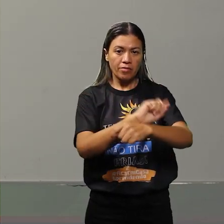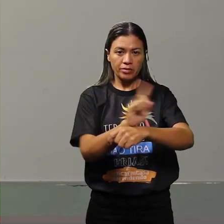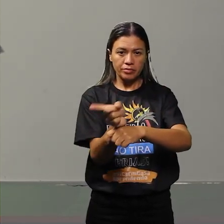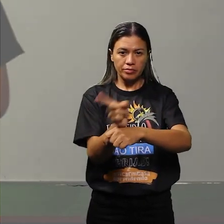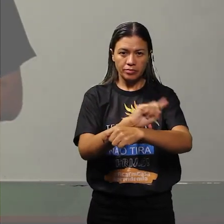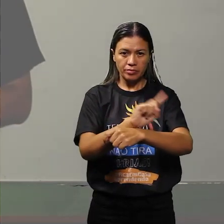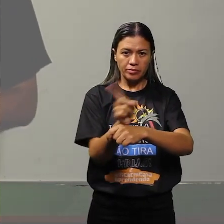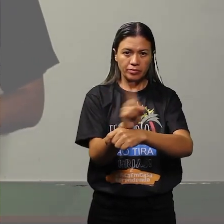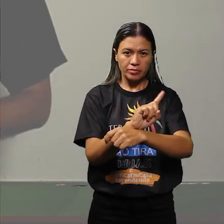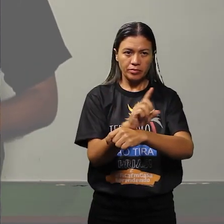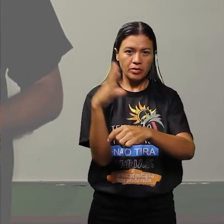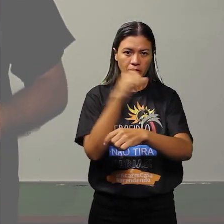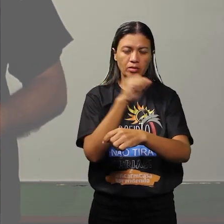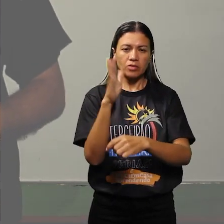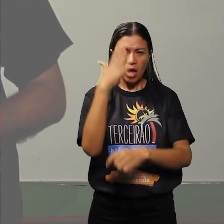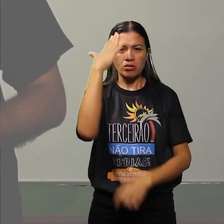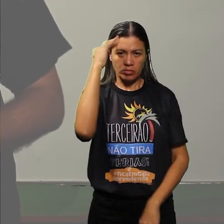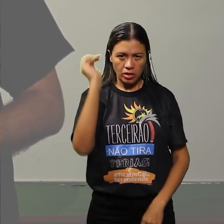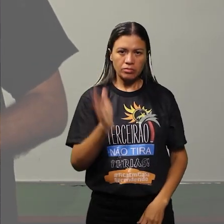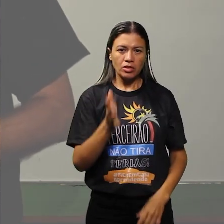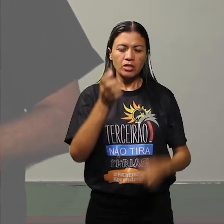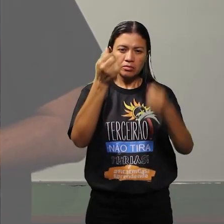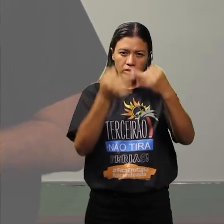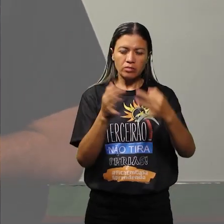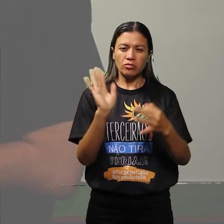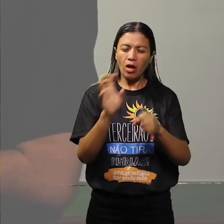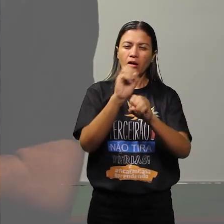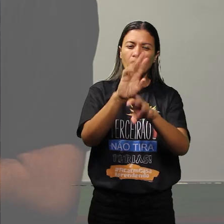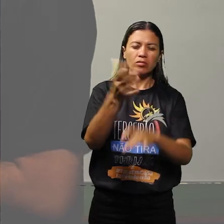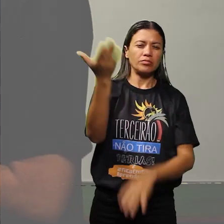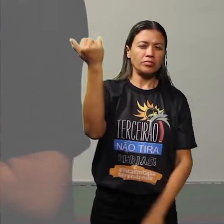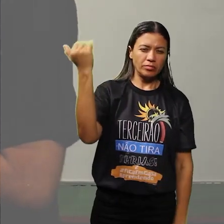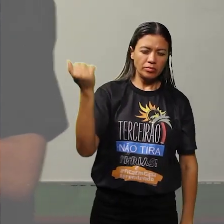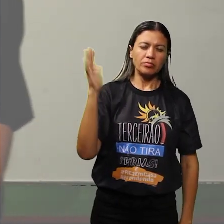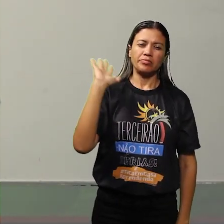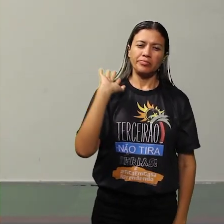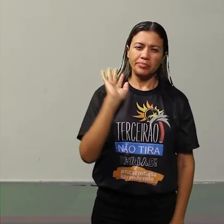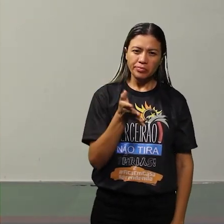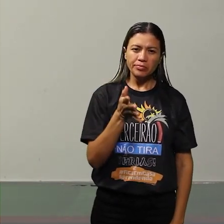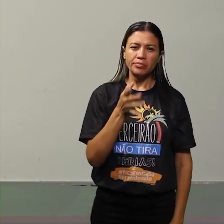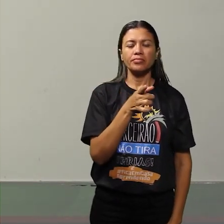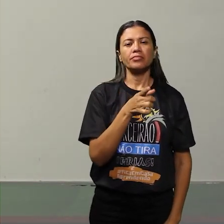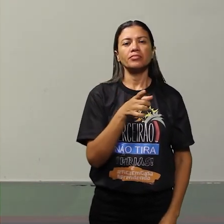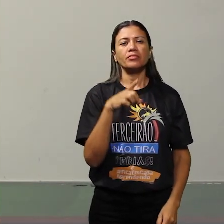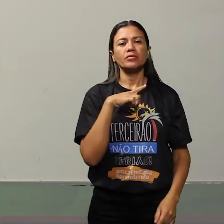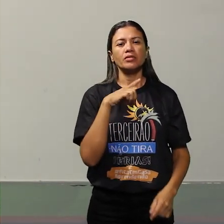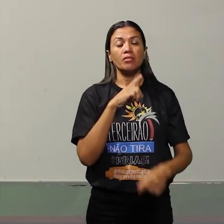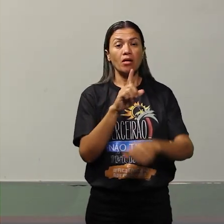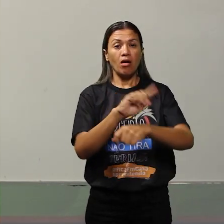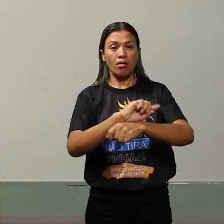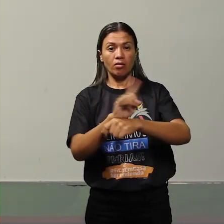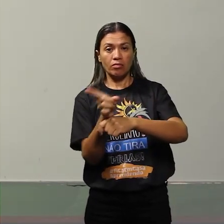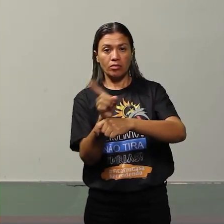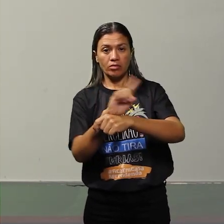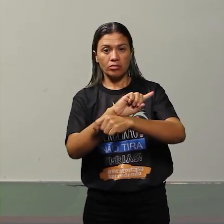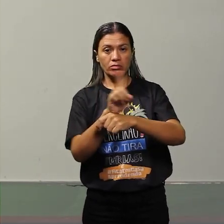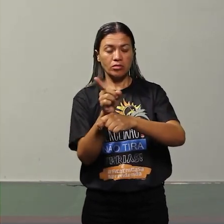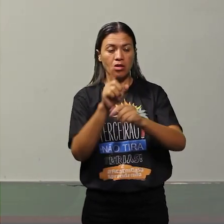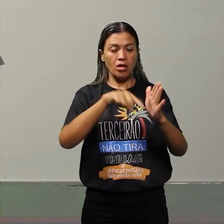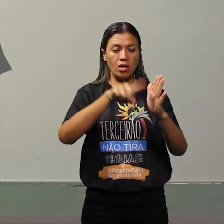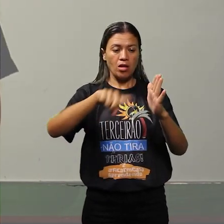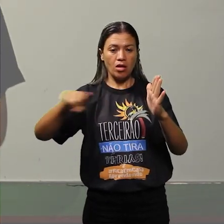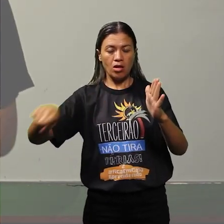frequência. Aqui vocês já estão craques nisso aqui, porque nós já falamos aí em outras aulas várias vezes. Então, a velocidade da sua onda,